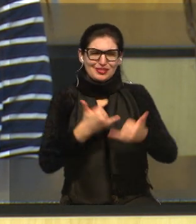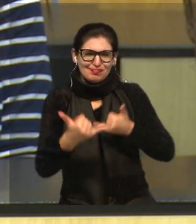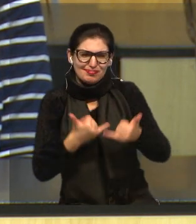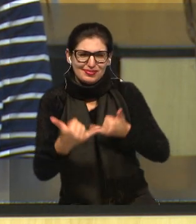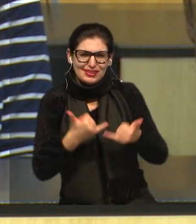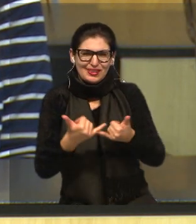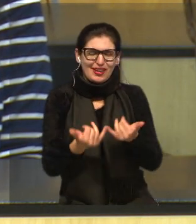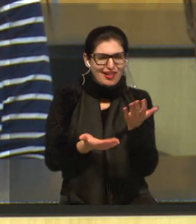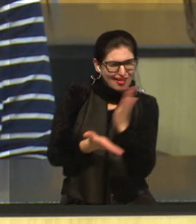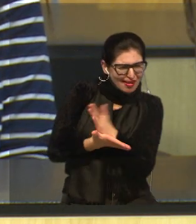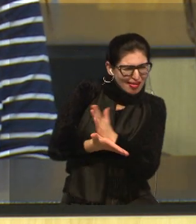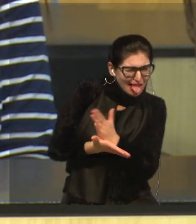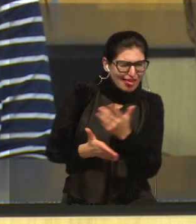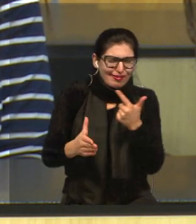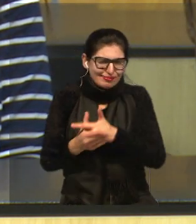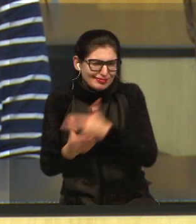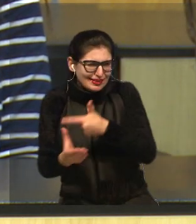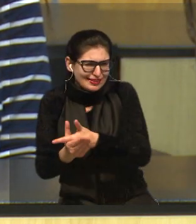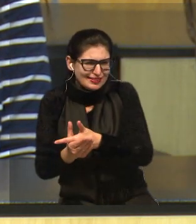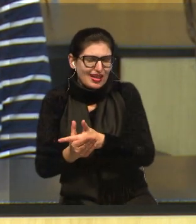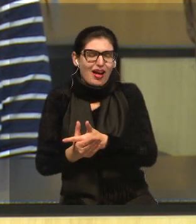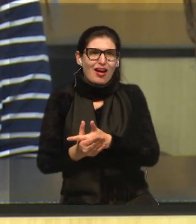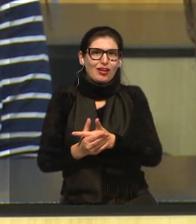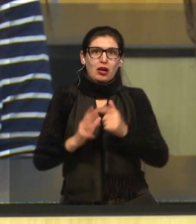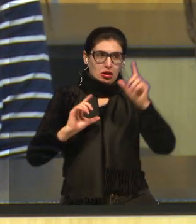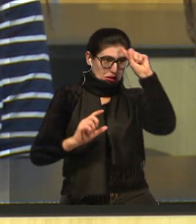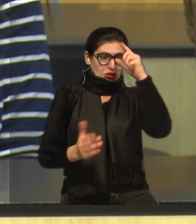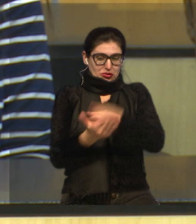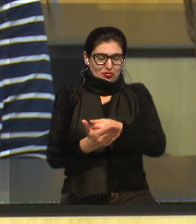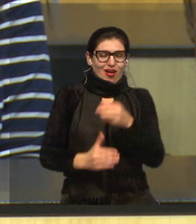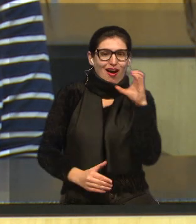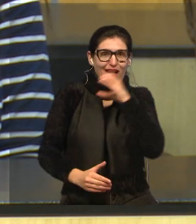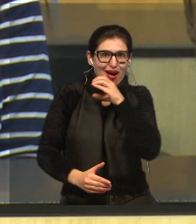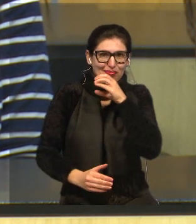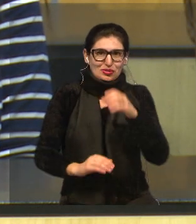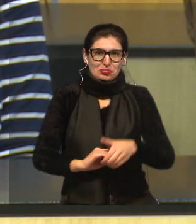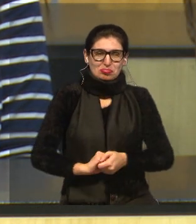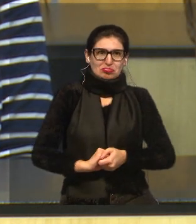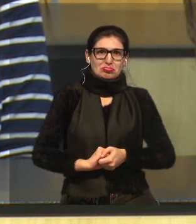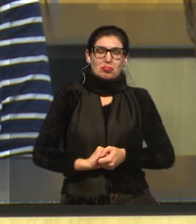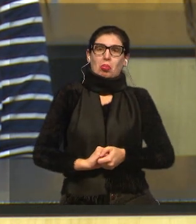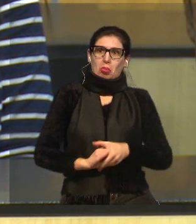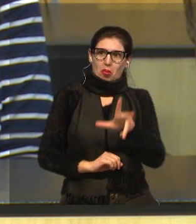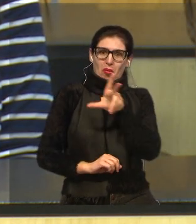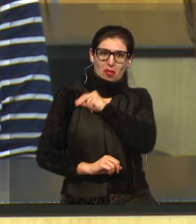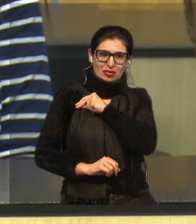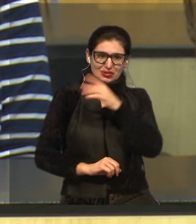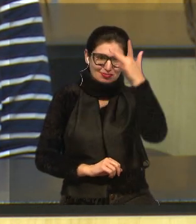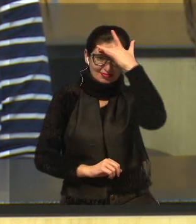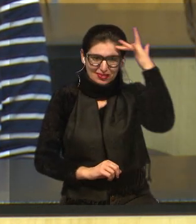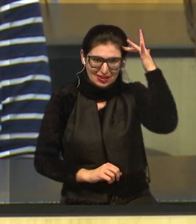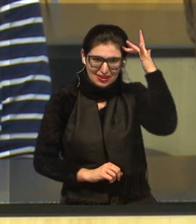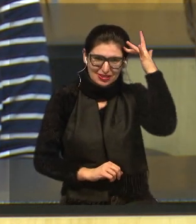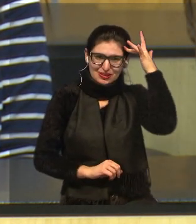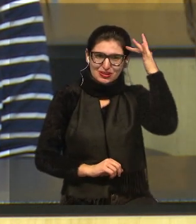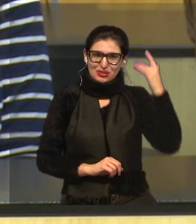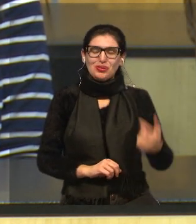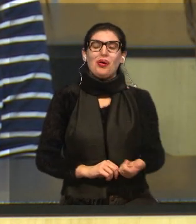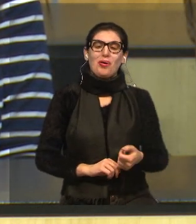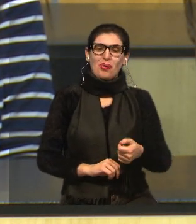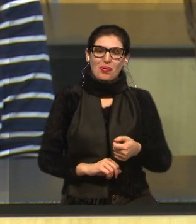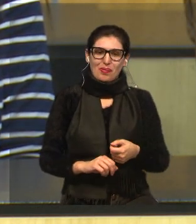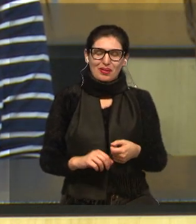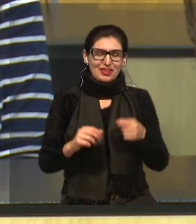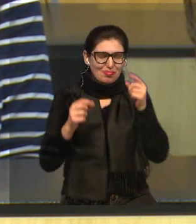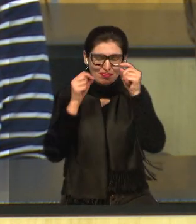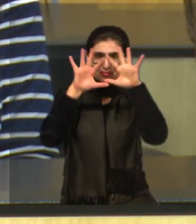leve provocação e as coisas acontecem muito além do que a gente imagina. Então, pessoas com brilho nos olhos, pessoas que abraçam a causa,